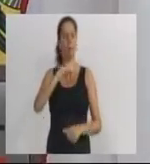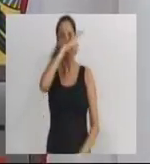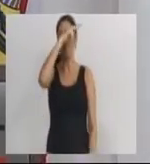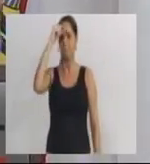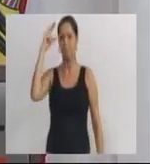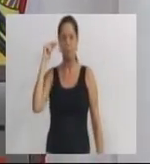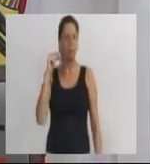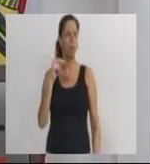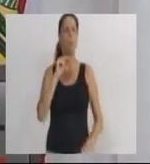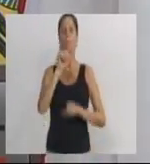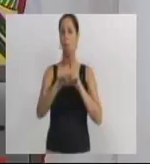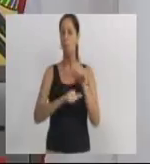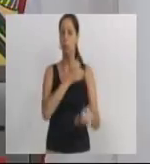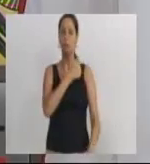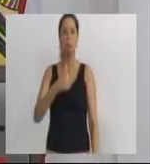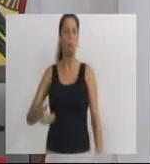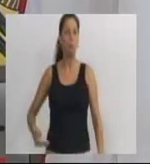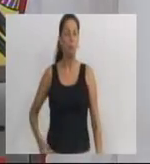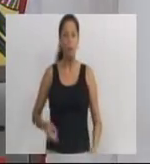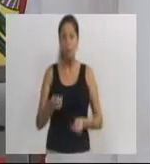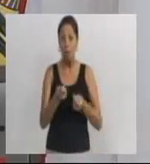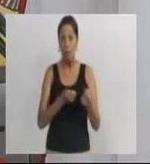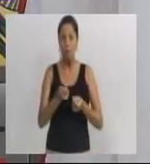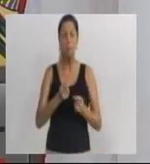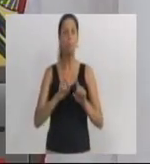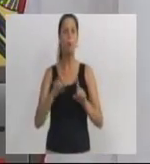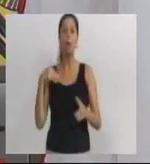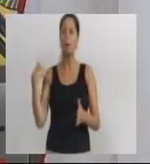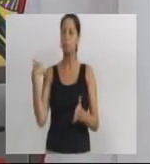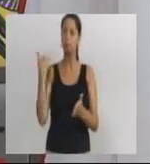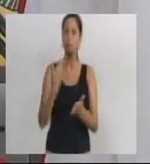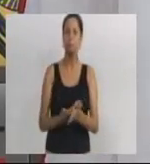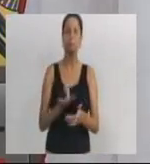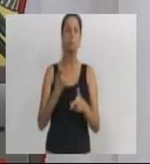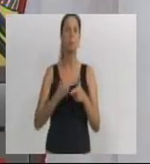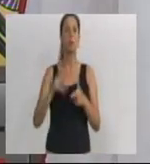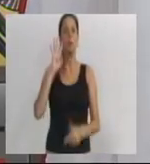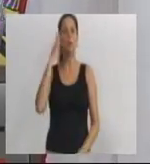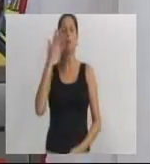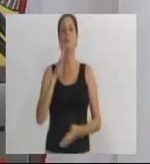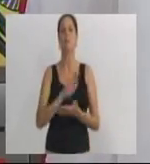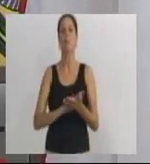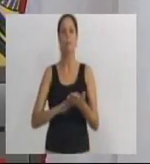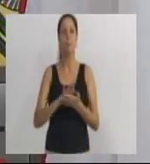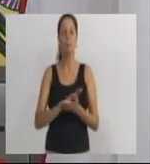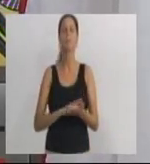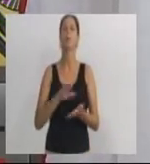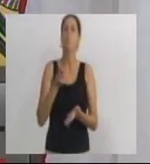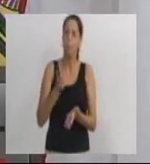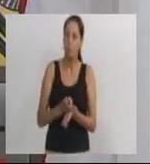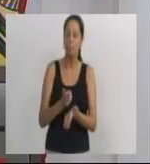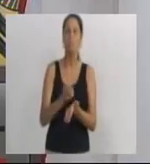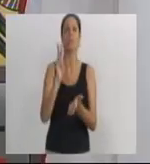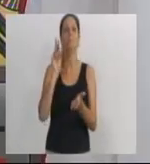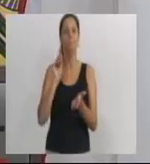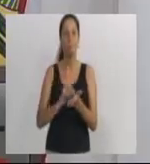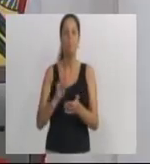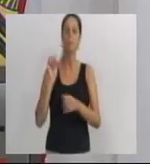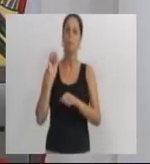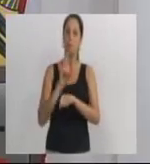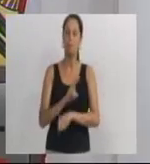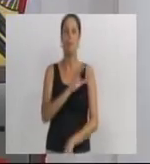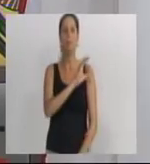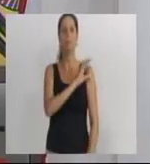e não se soluciona essa questão da demanda da vaga de creches no nosso município.